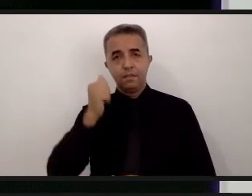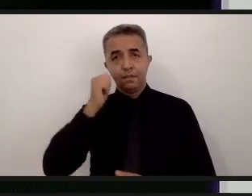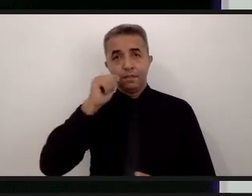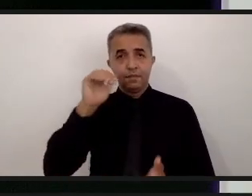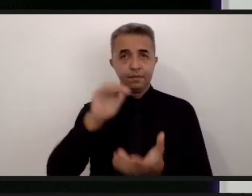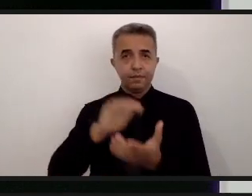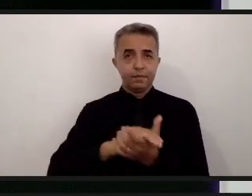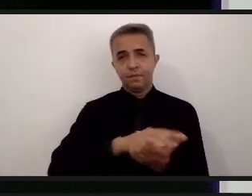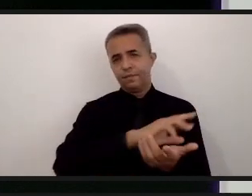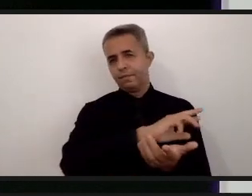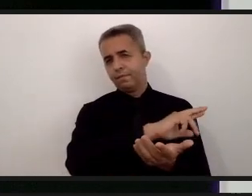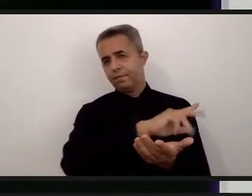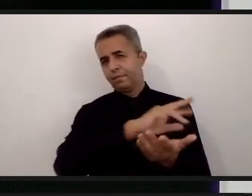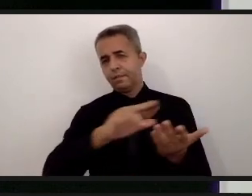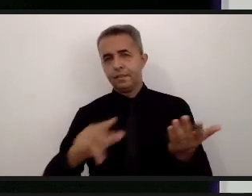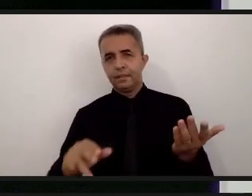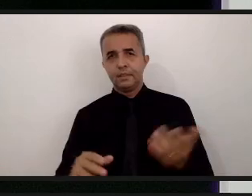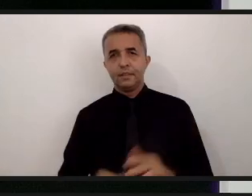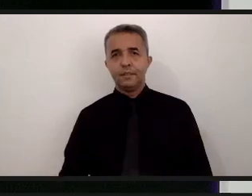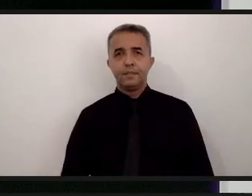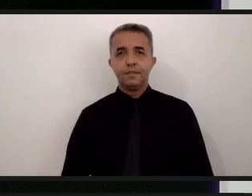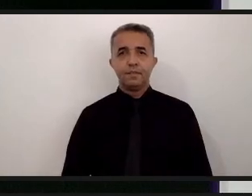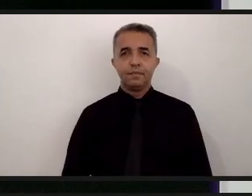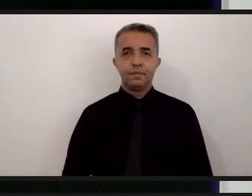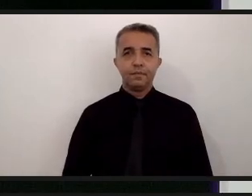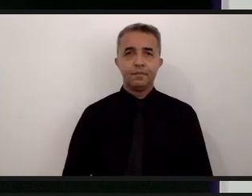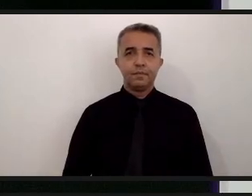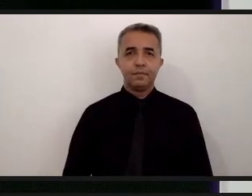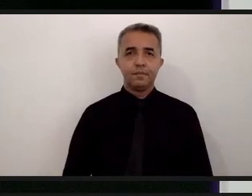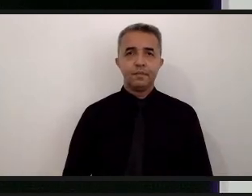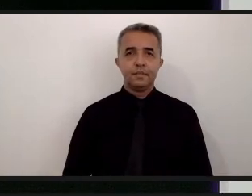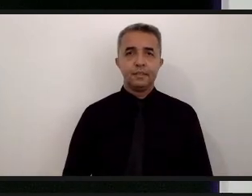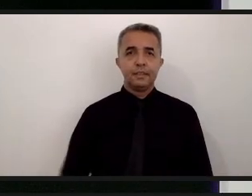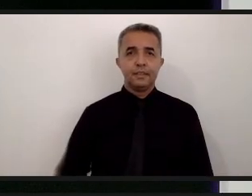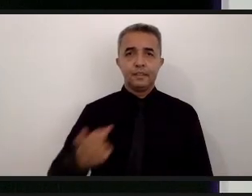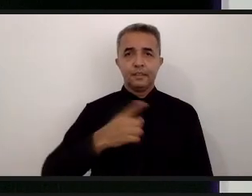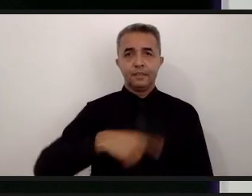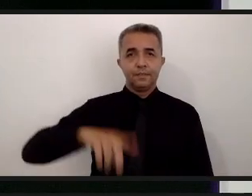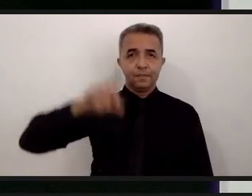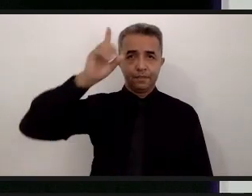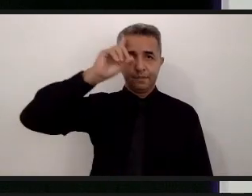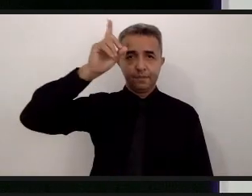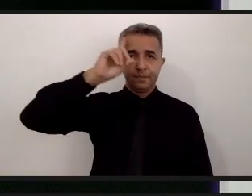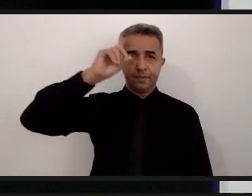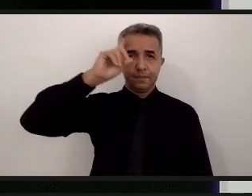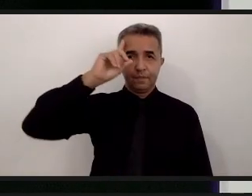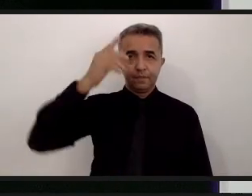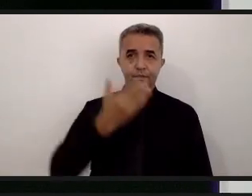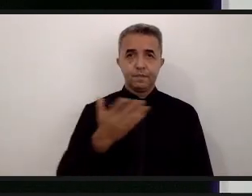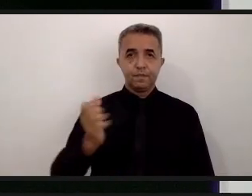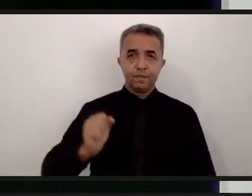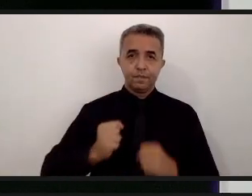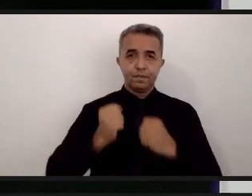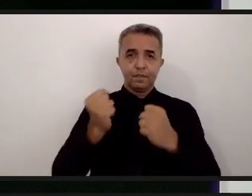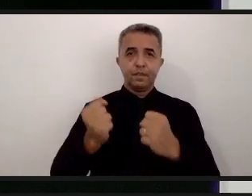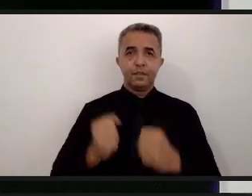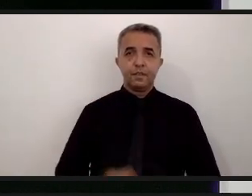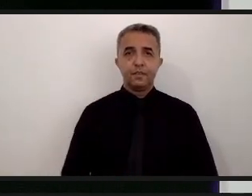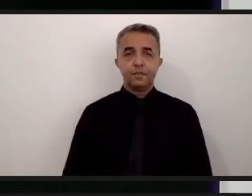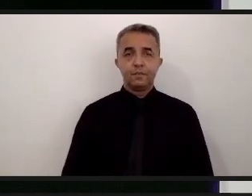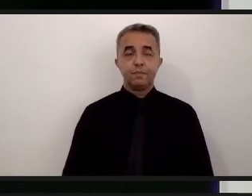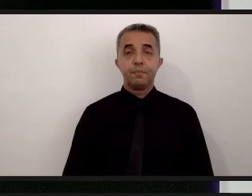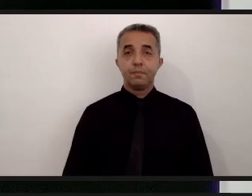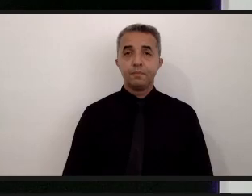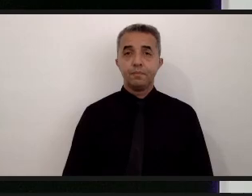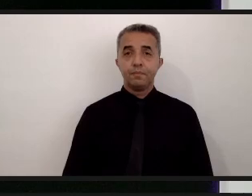enfim, conseguimos enfrentar o nosso dia a dia. Acho muito bonito quando, de repente, chega